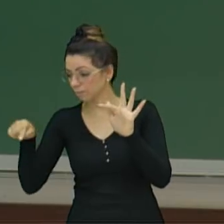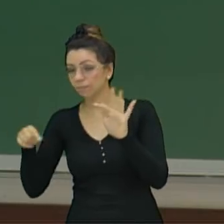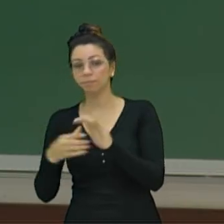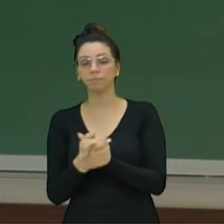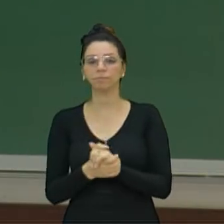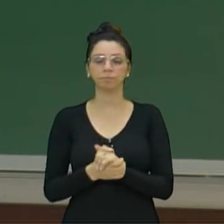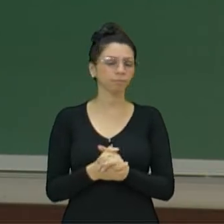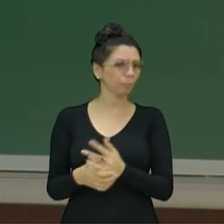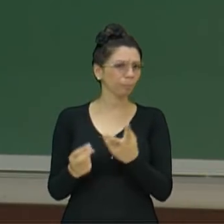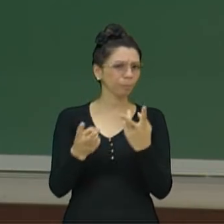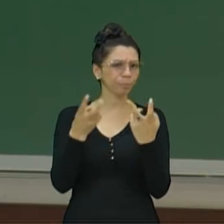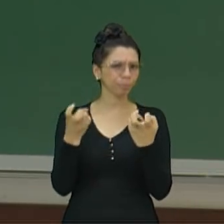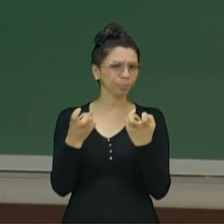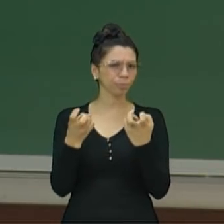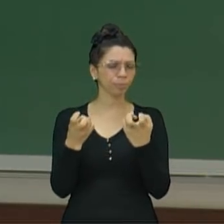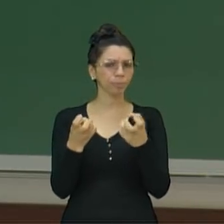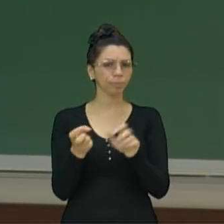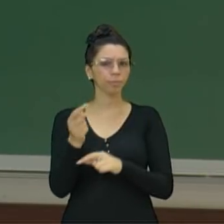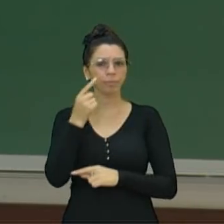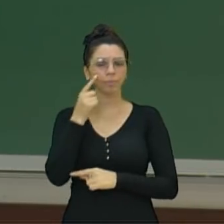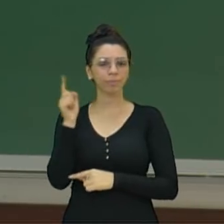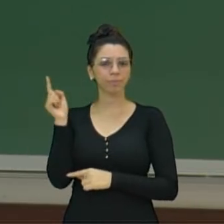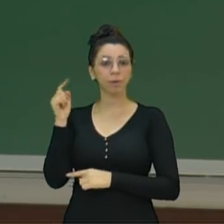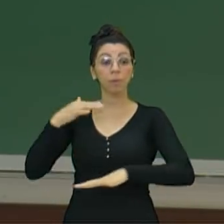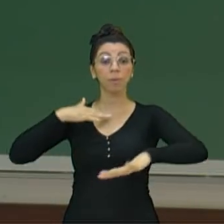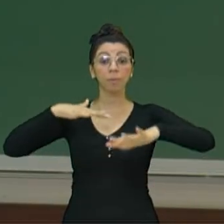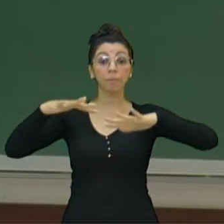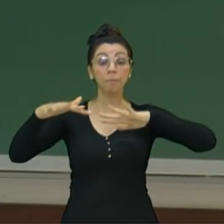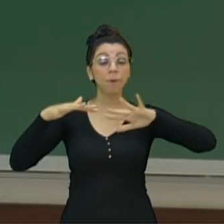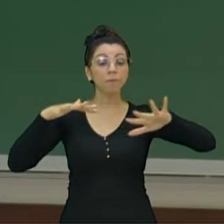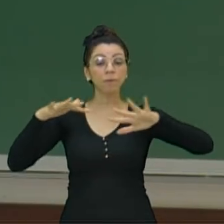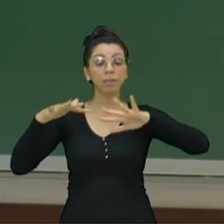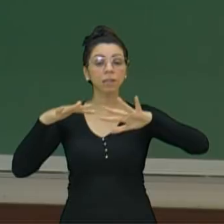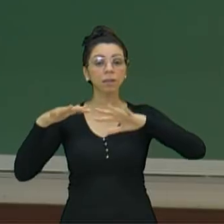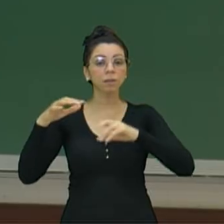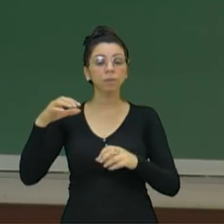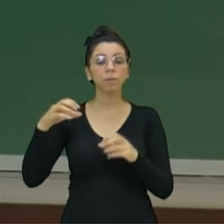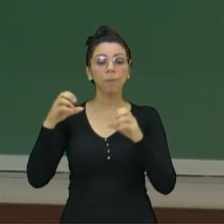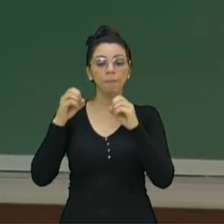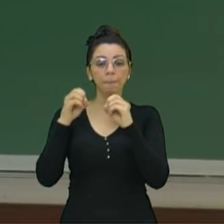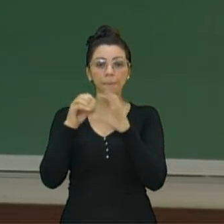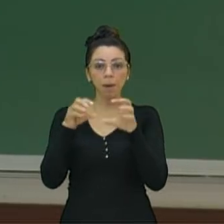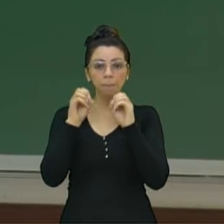quantidade. Percebam agora a animação, o movimento desse brilhinho branco.